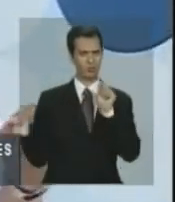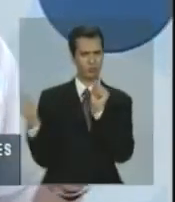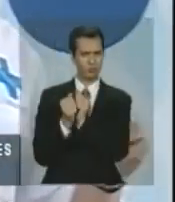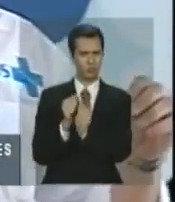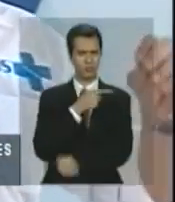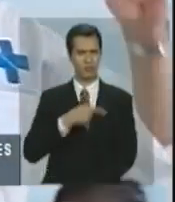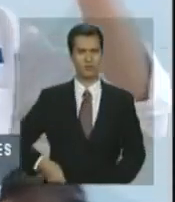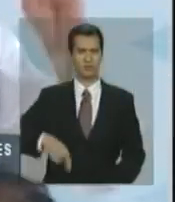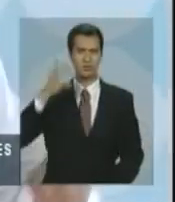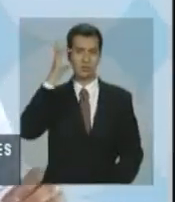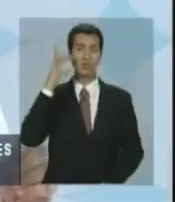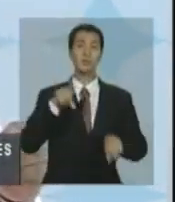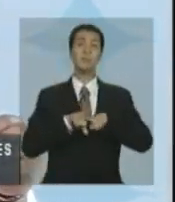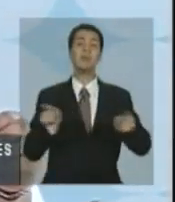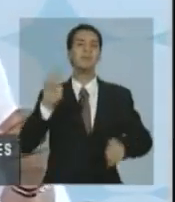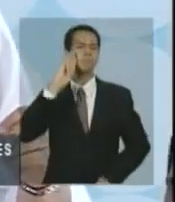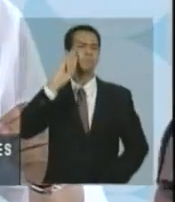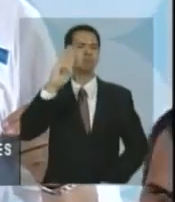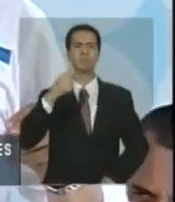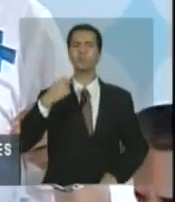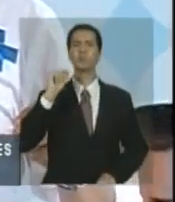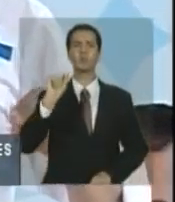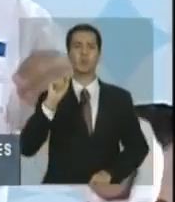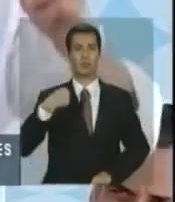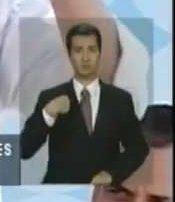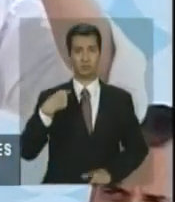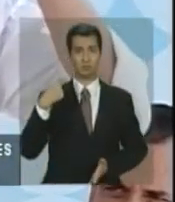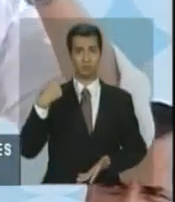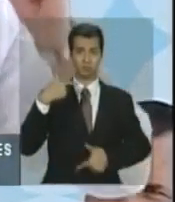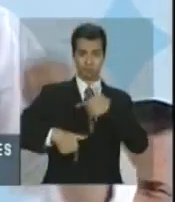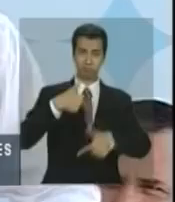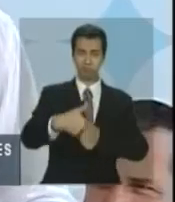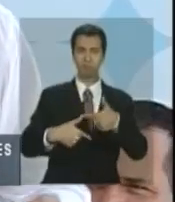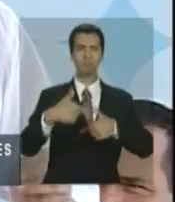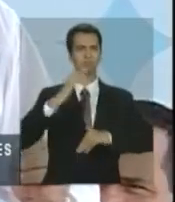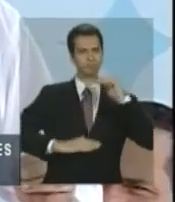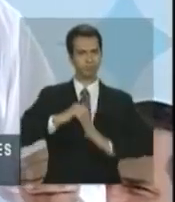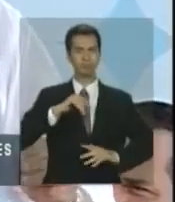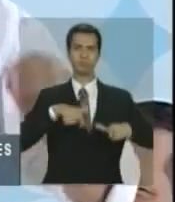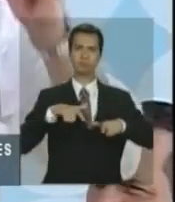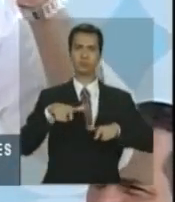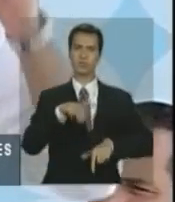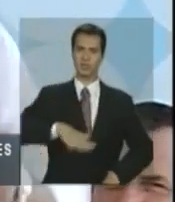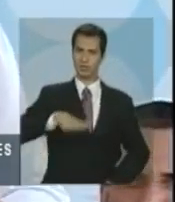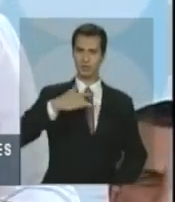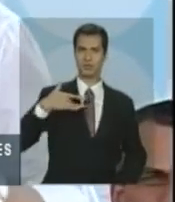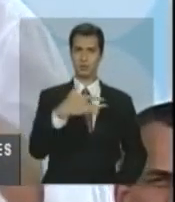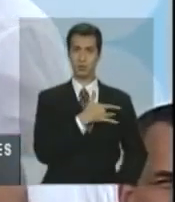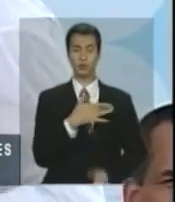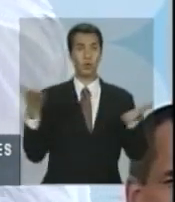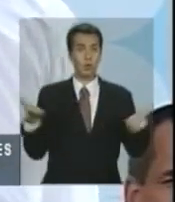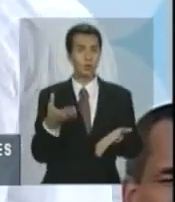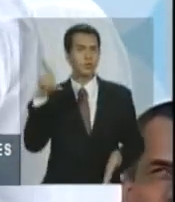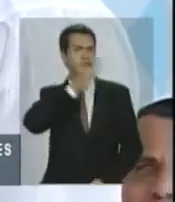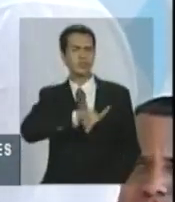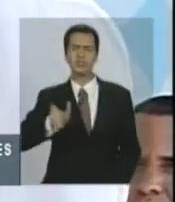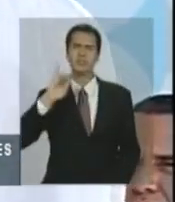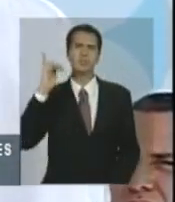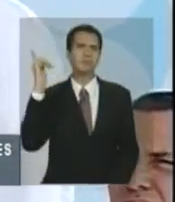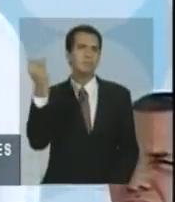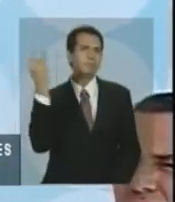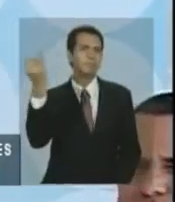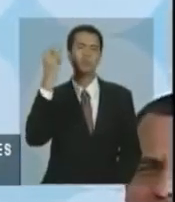Dilma, mas como profissional de saúde. Poder participar de um dia histórico como hoje,